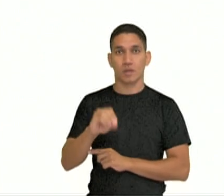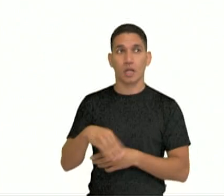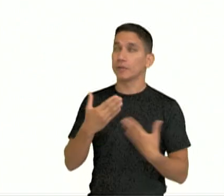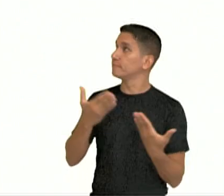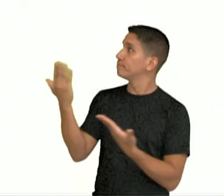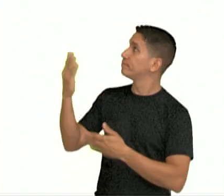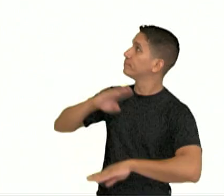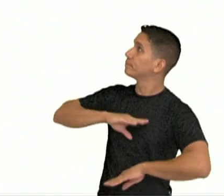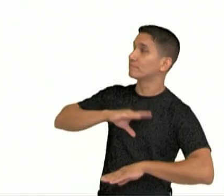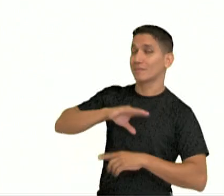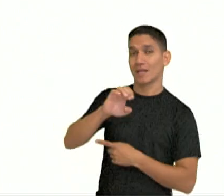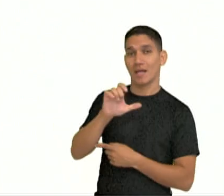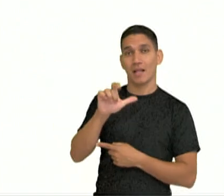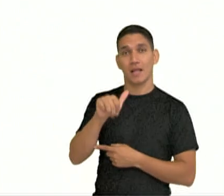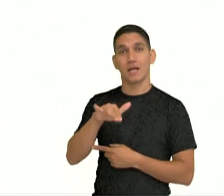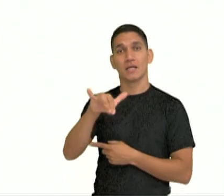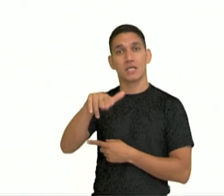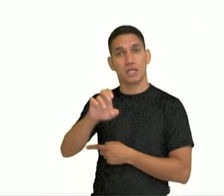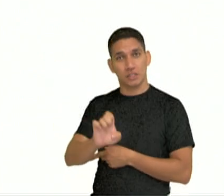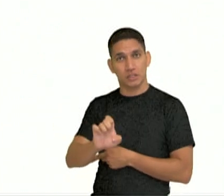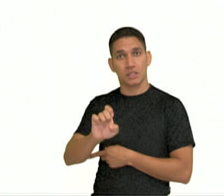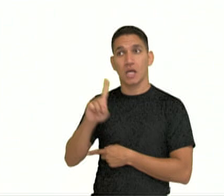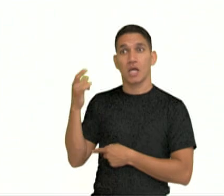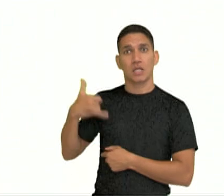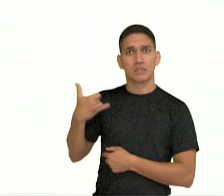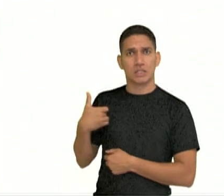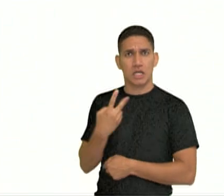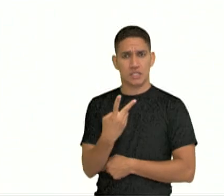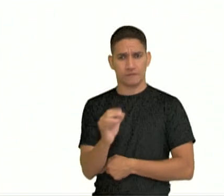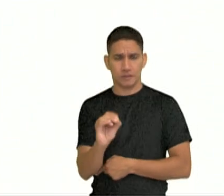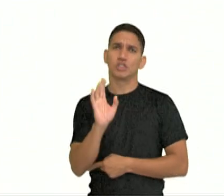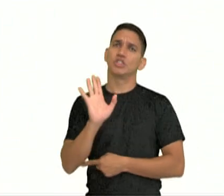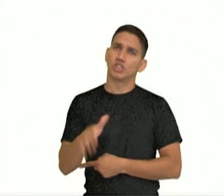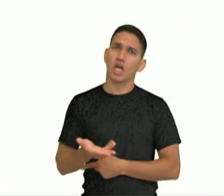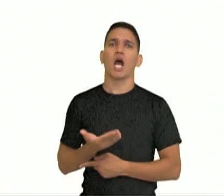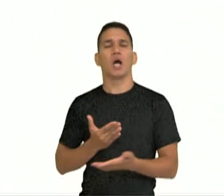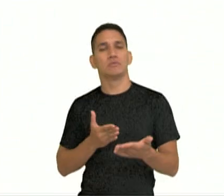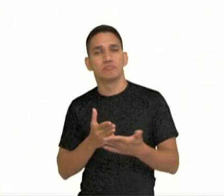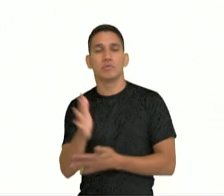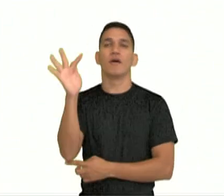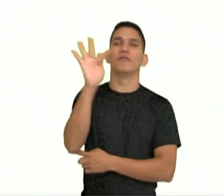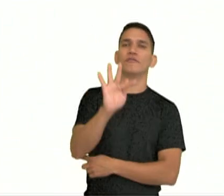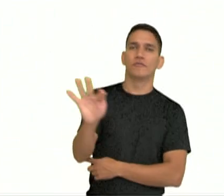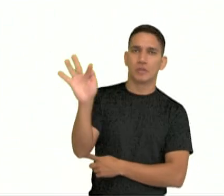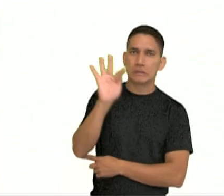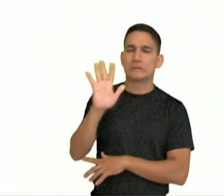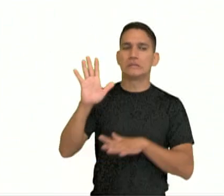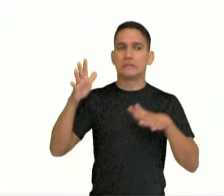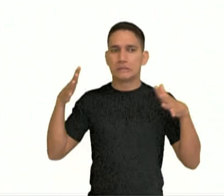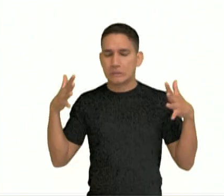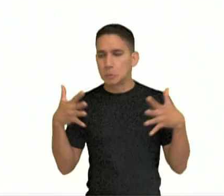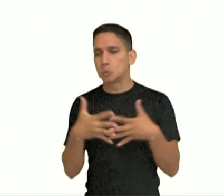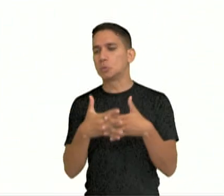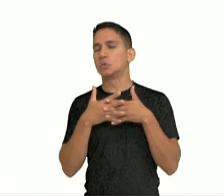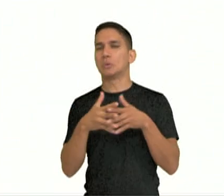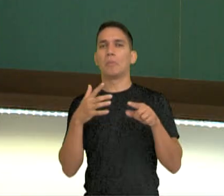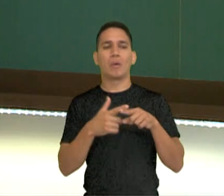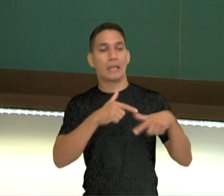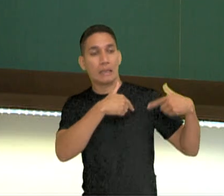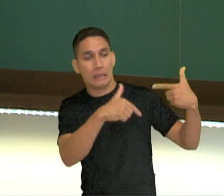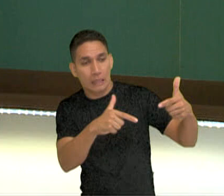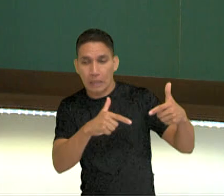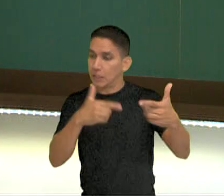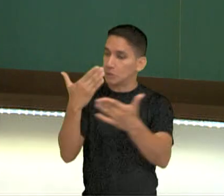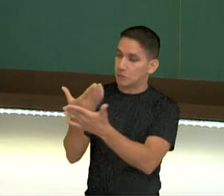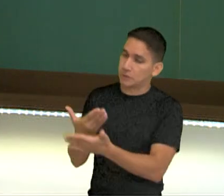A Elaine tem 20 anos, ela já está fazendo faculdade, né? Então, é um período conturbado da vida, que você tem que trabalhar e estudar, é